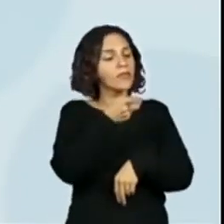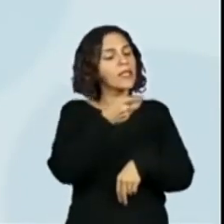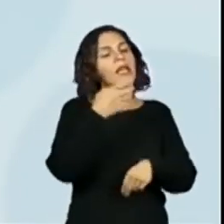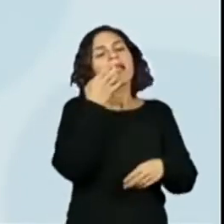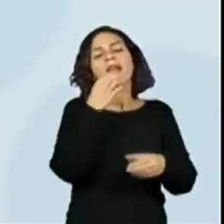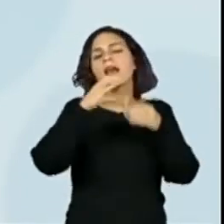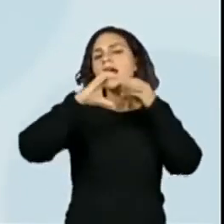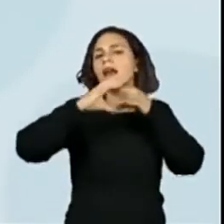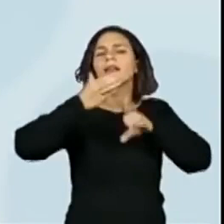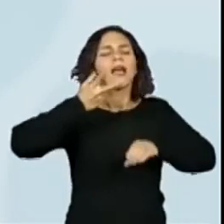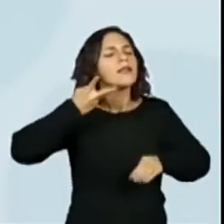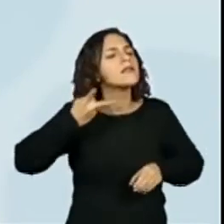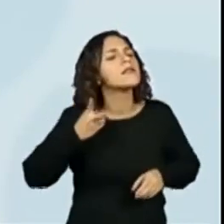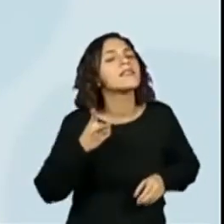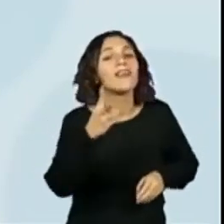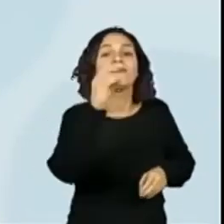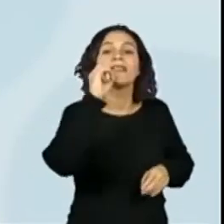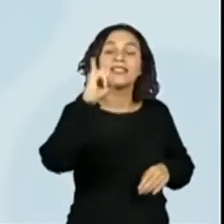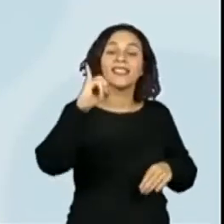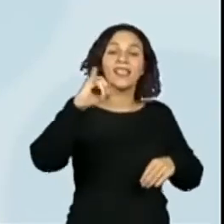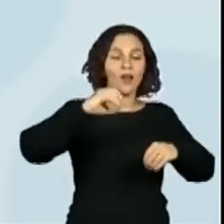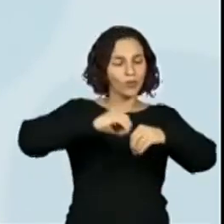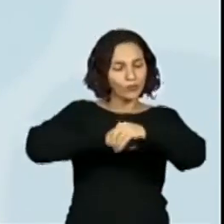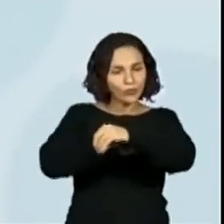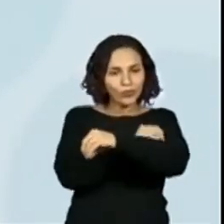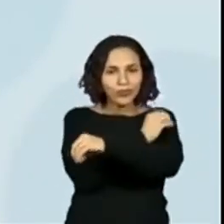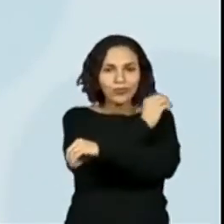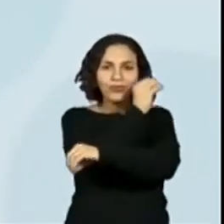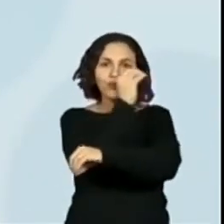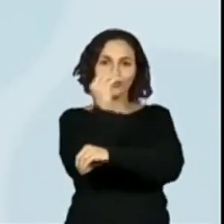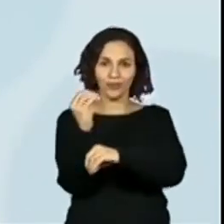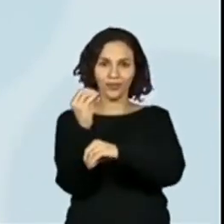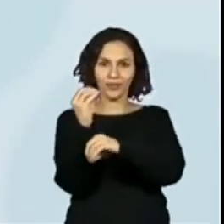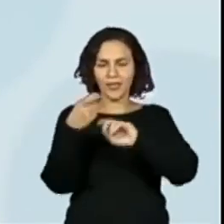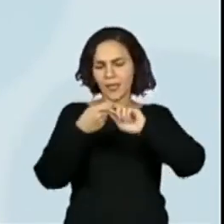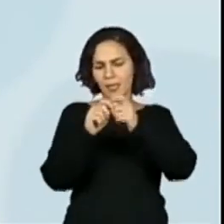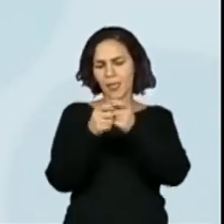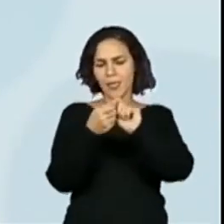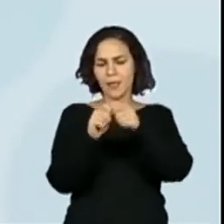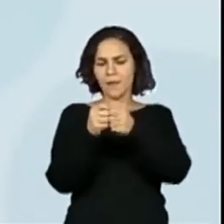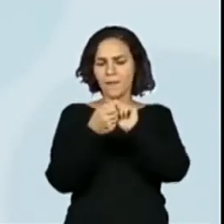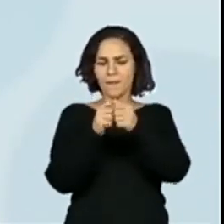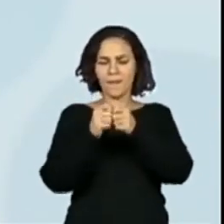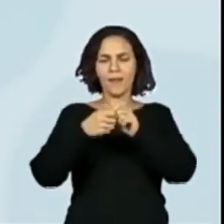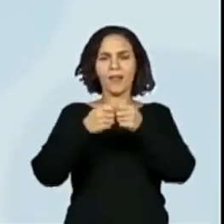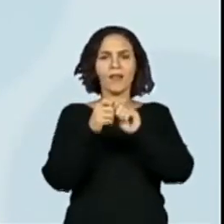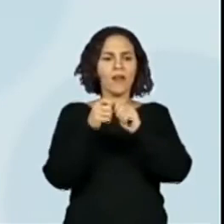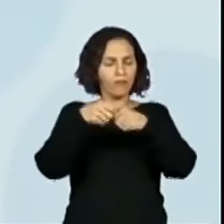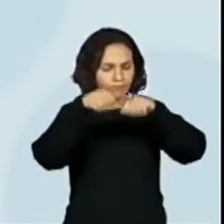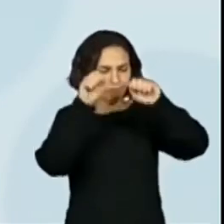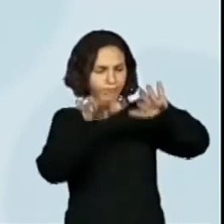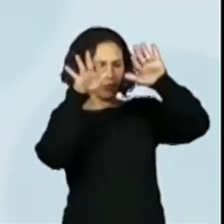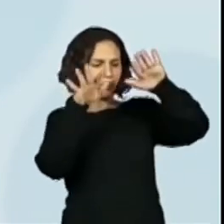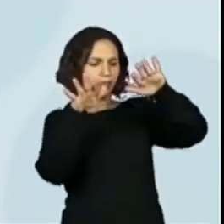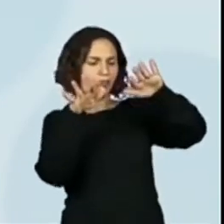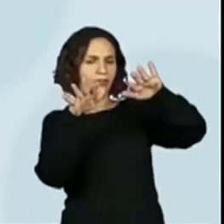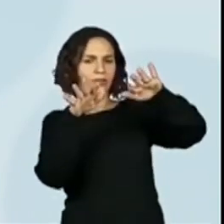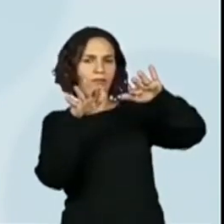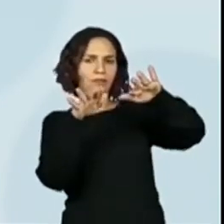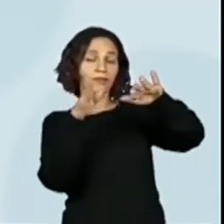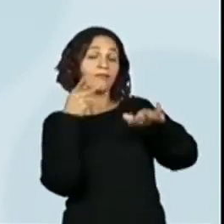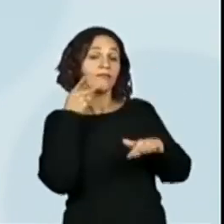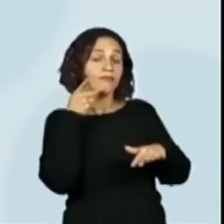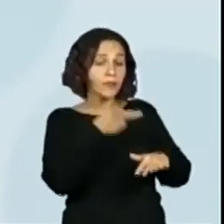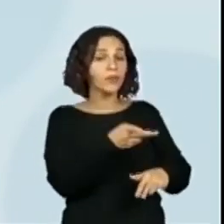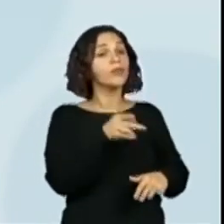quando amanhã vier raiando. Ela enrolou o fio, sacudiu cinza em riba dele e disse: